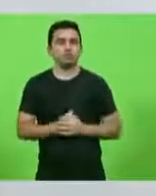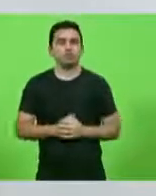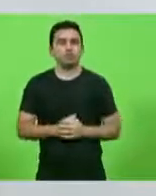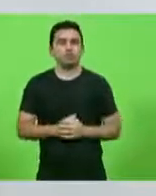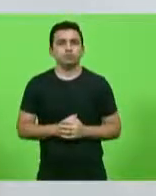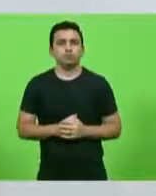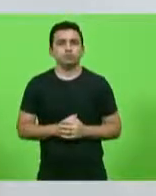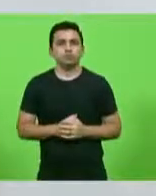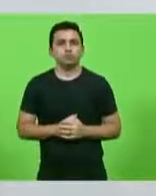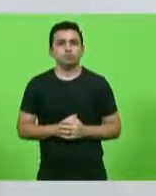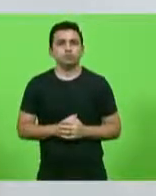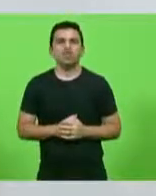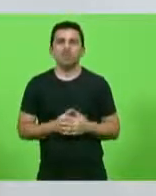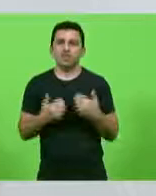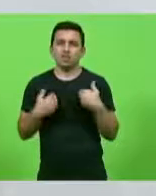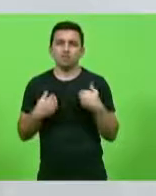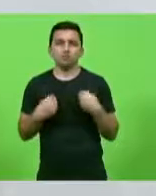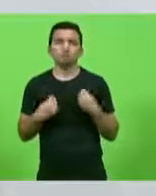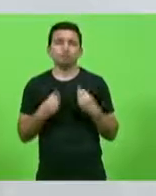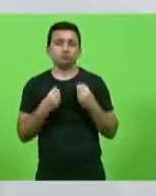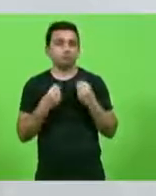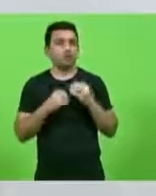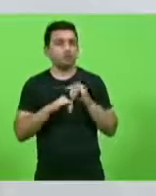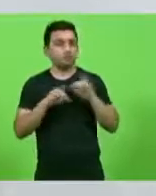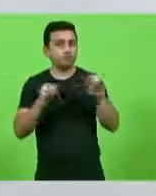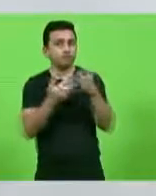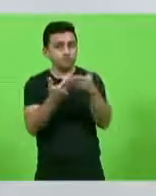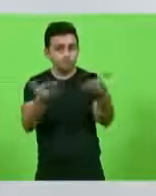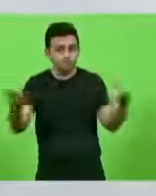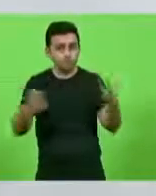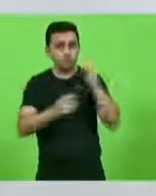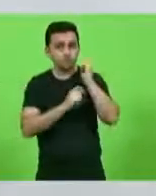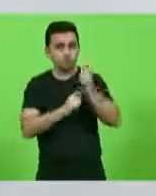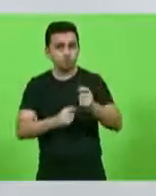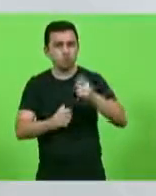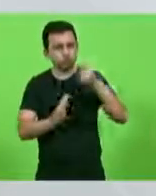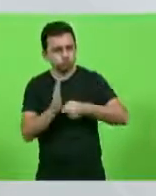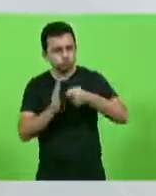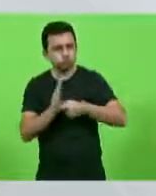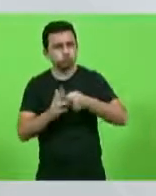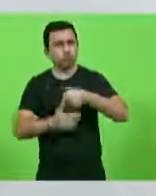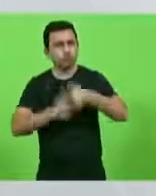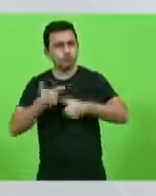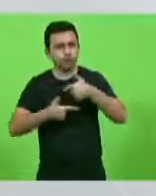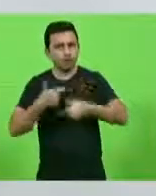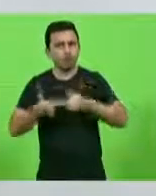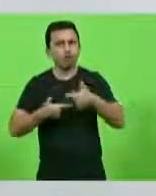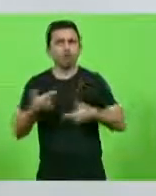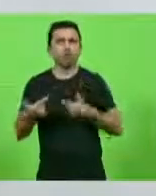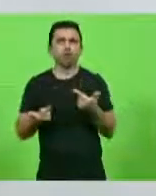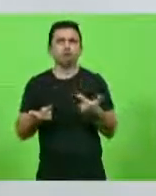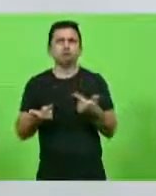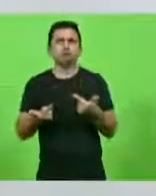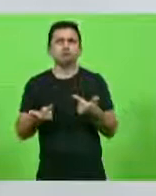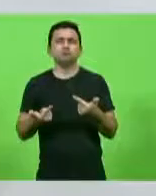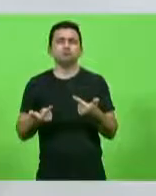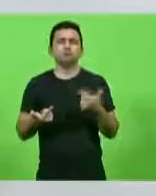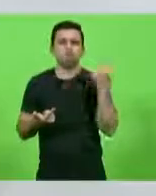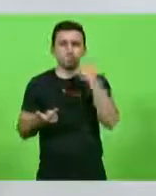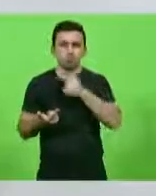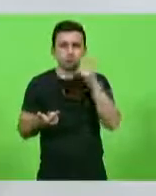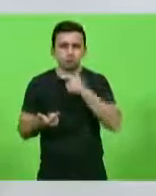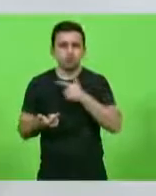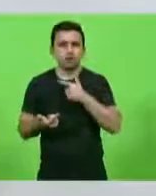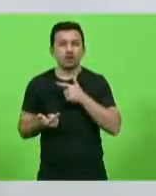Eu deixo esse recado aqui aos pescadores, vamos trabalhar com muita dedicação nos próximos dias para darmos a volta por cima em mais